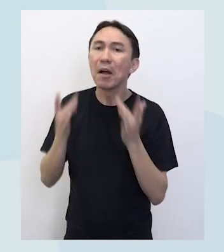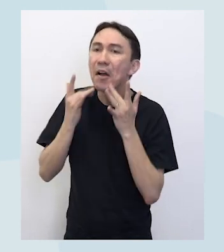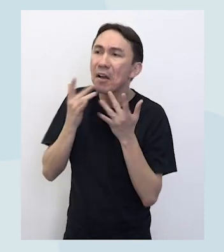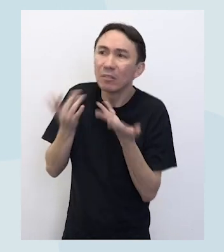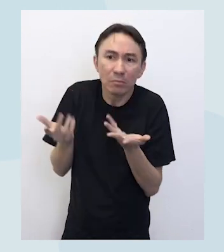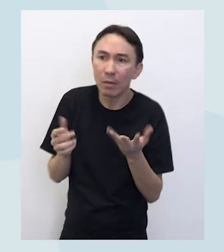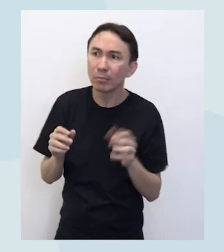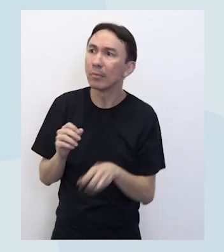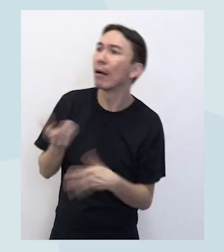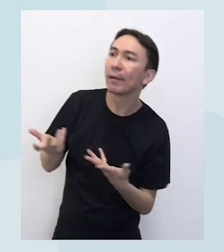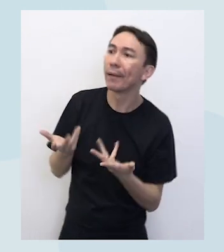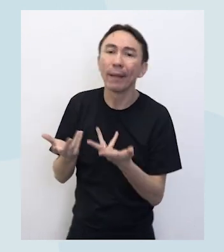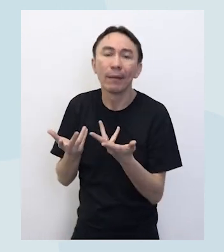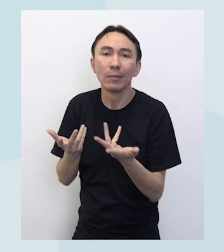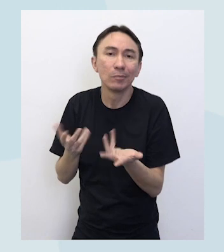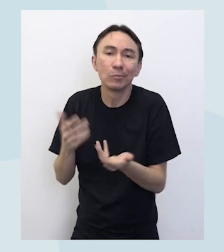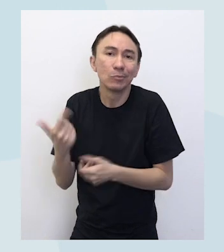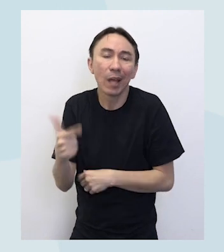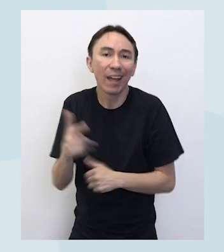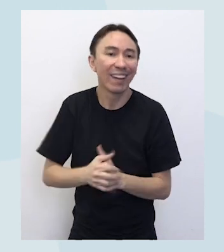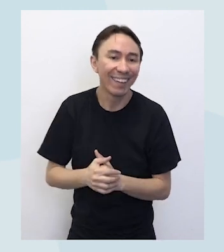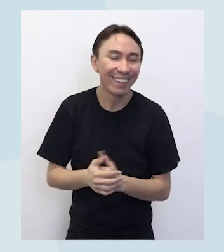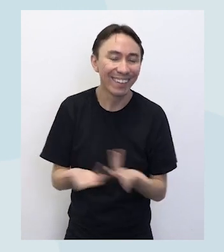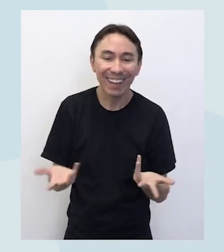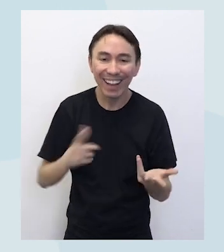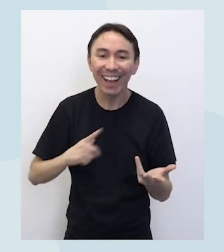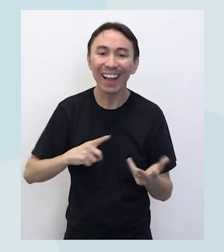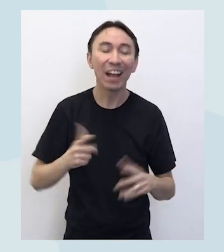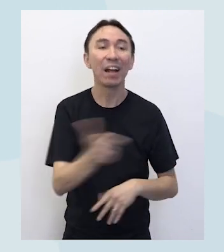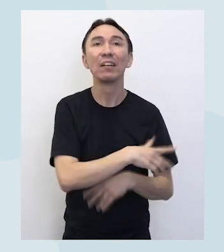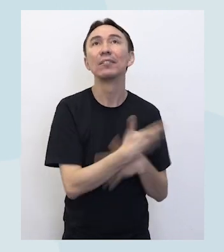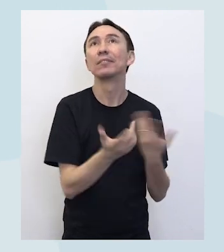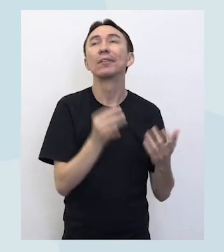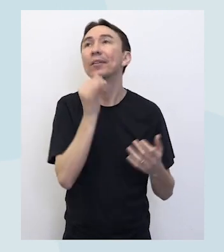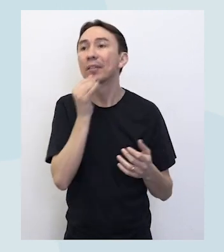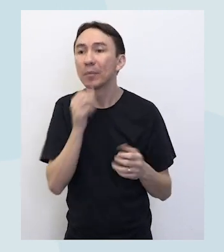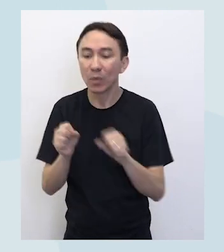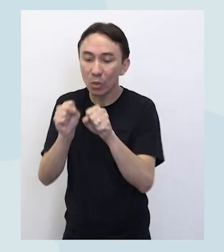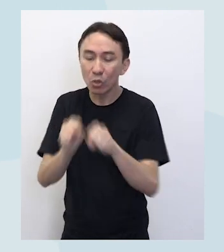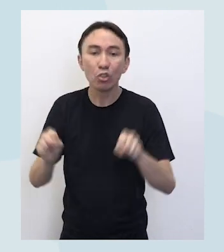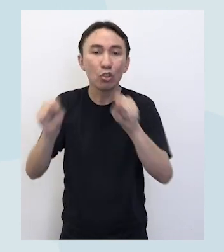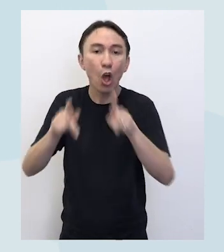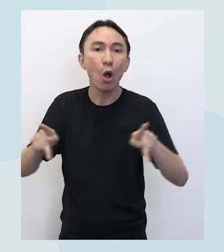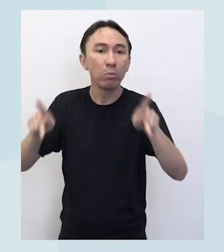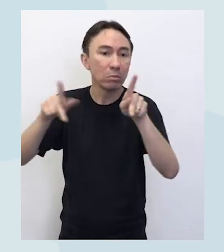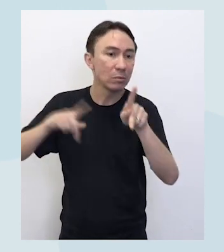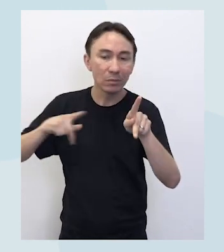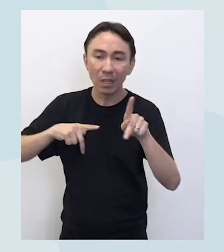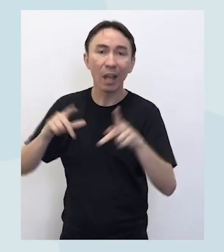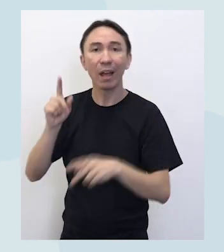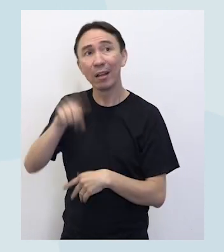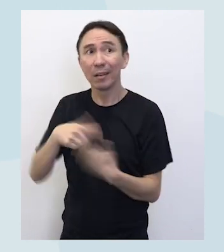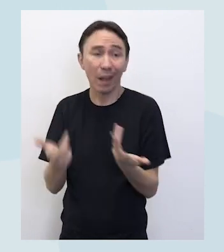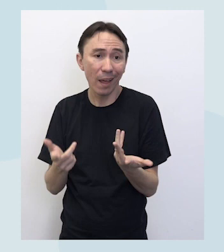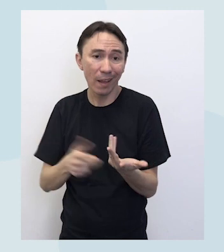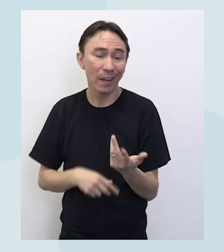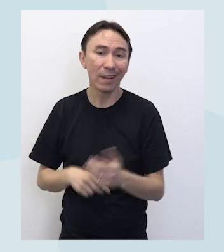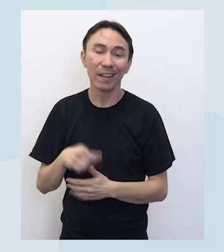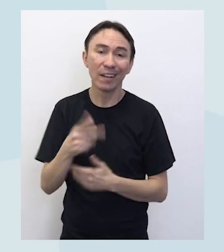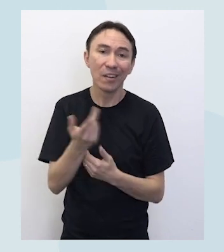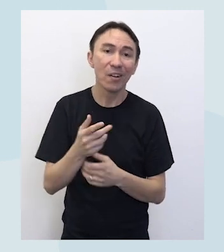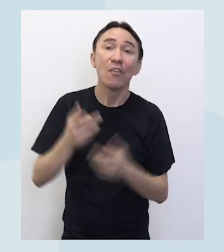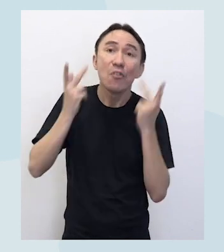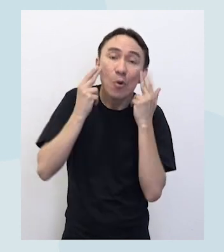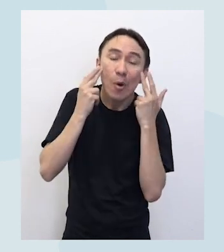Procarla, convencional. Teatro, não convencional. Shopping, simples assim, Procarla. Muito obrigada pela participação.